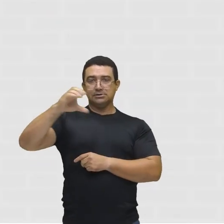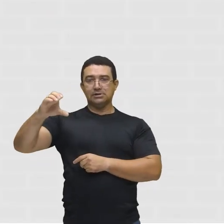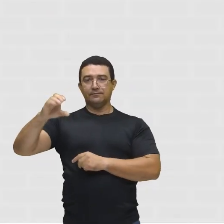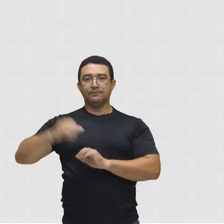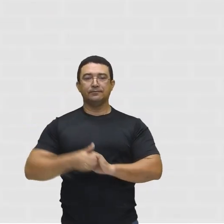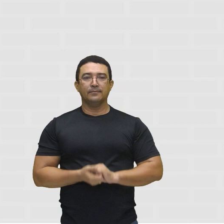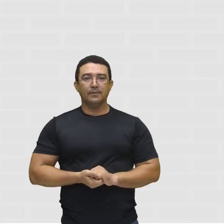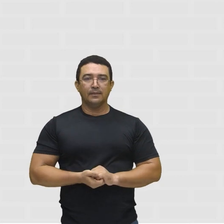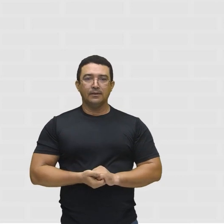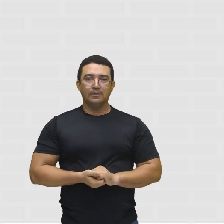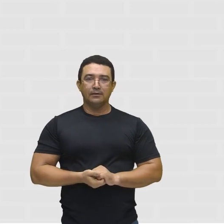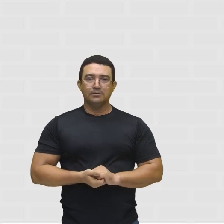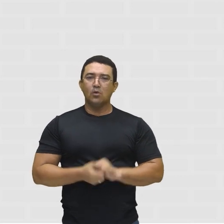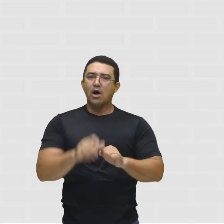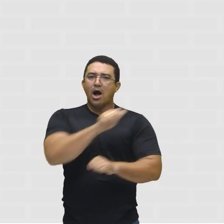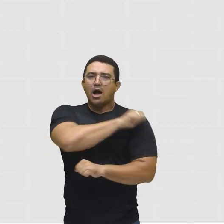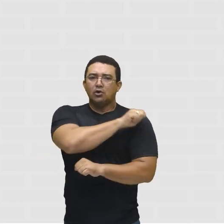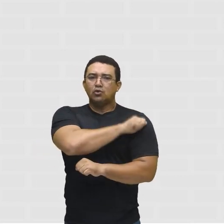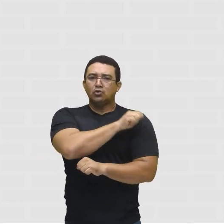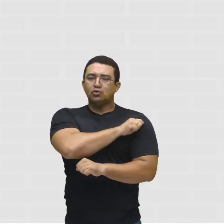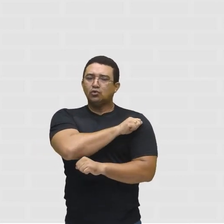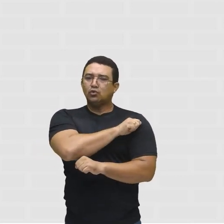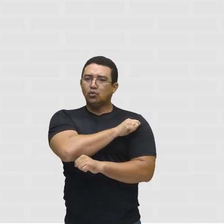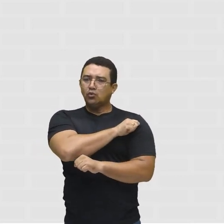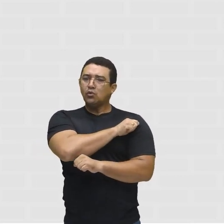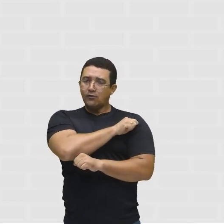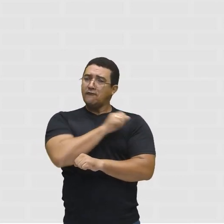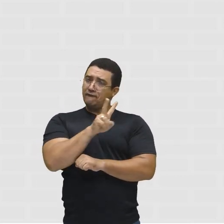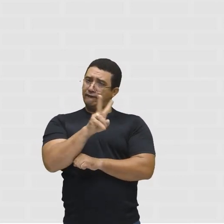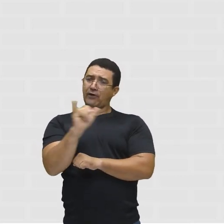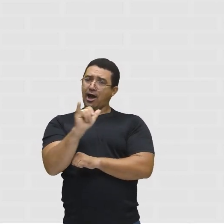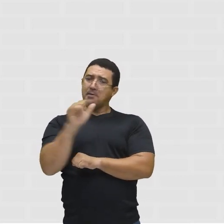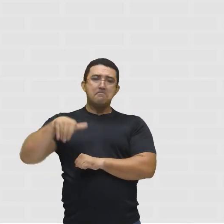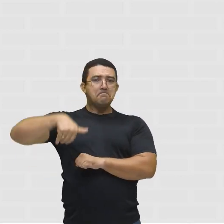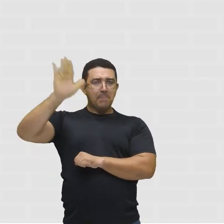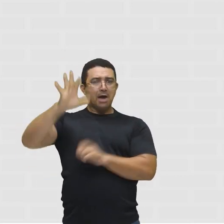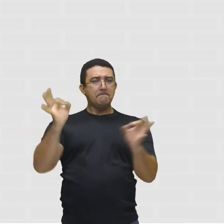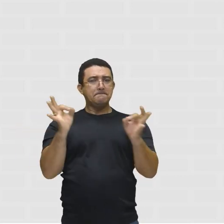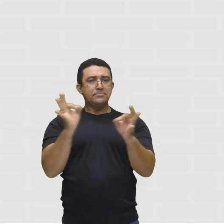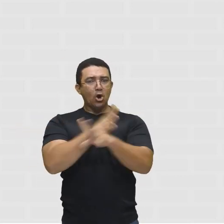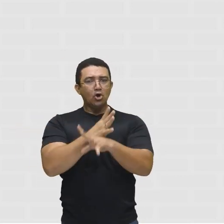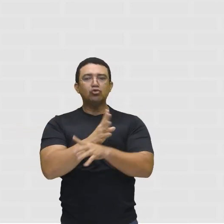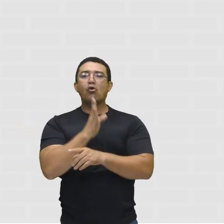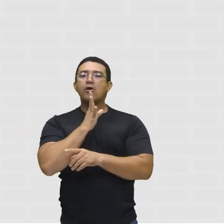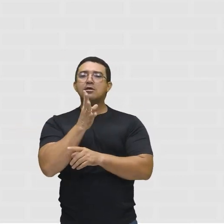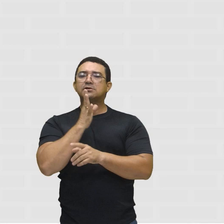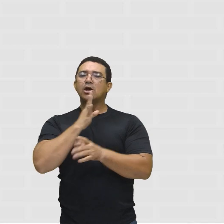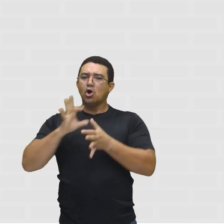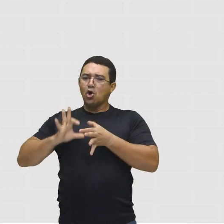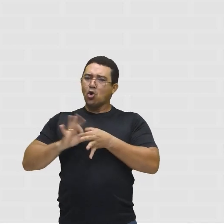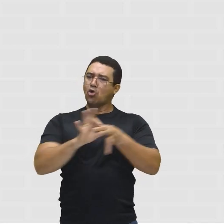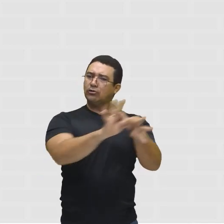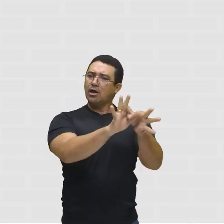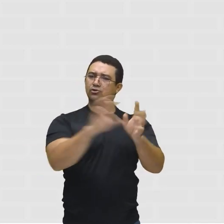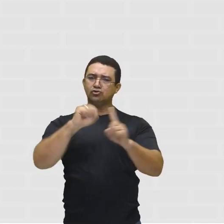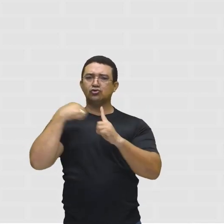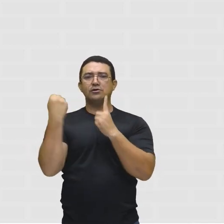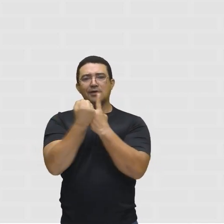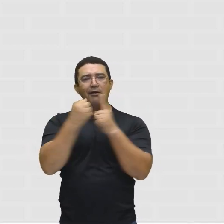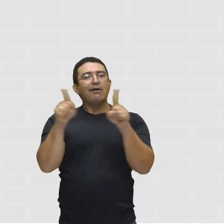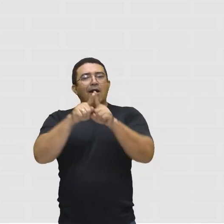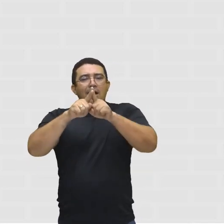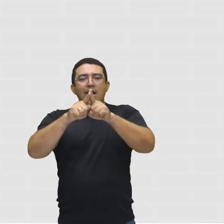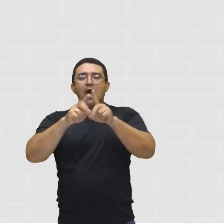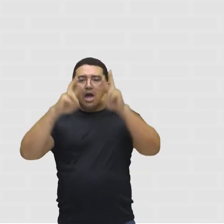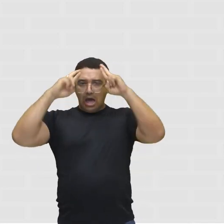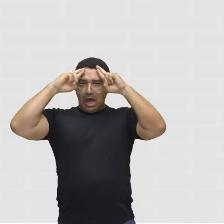Então, assim, os estudantes estarão mais preparados para conhecer o seu contexto social e respeitar as